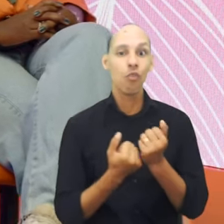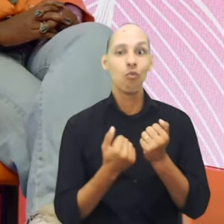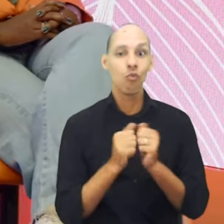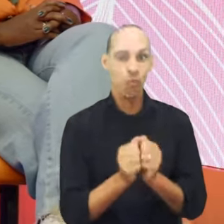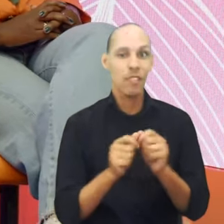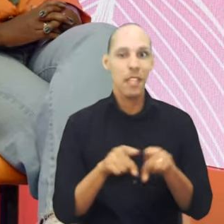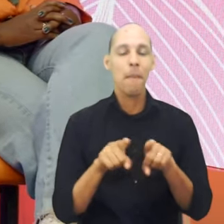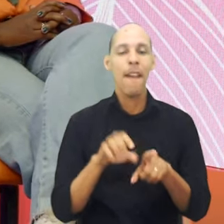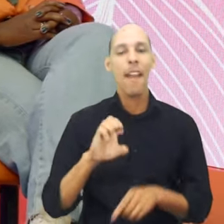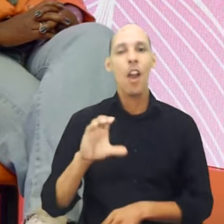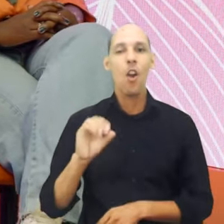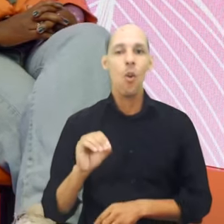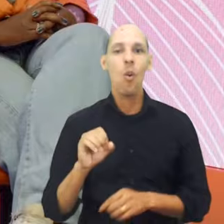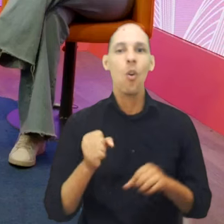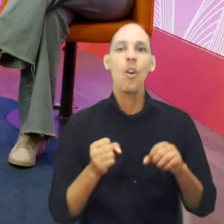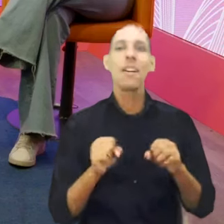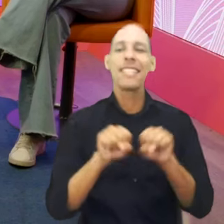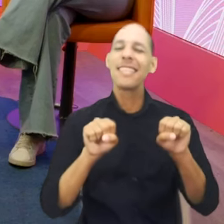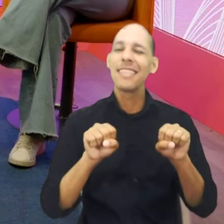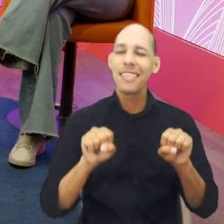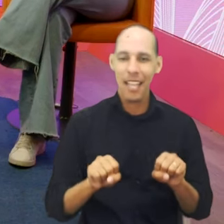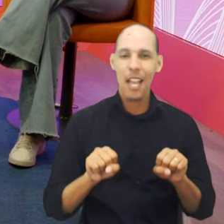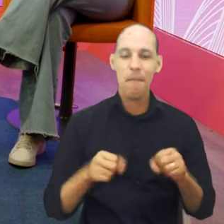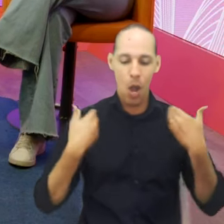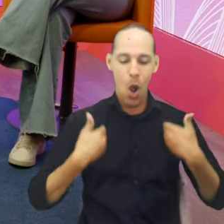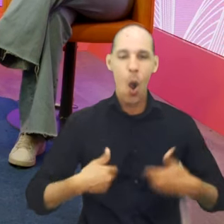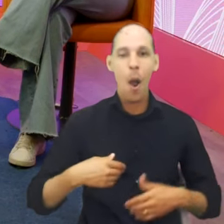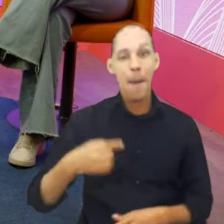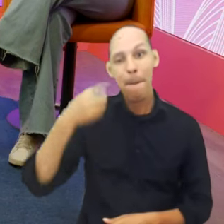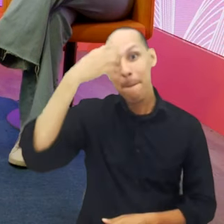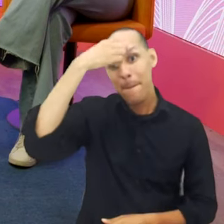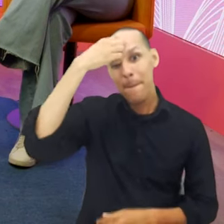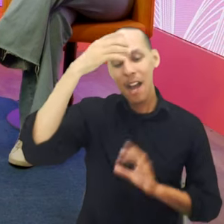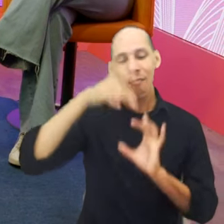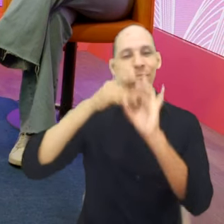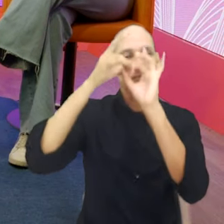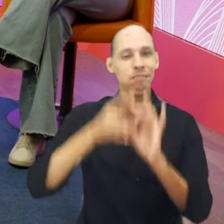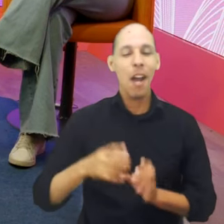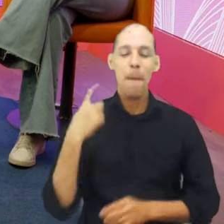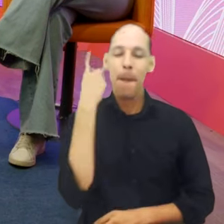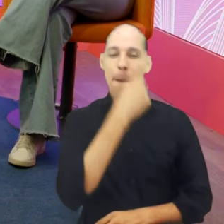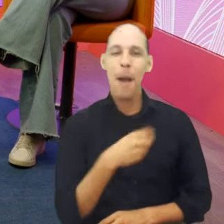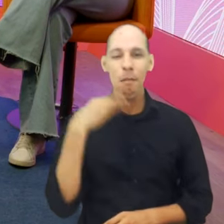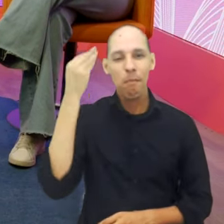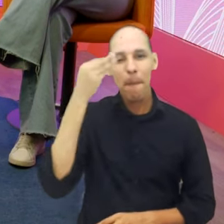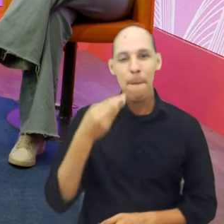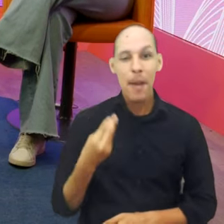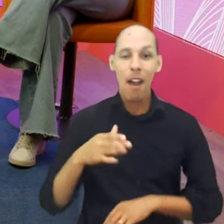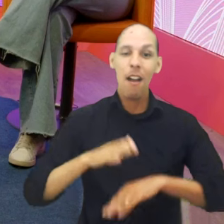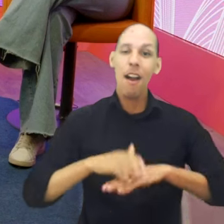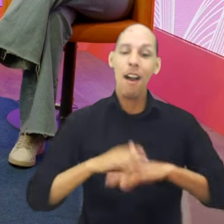um ecossistema de autocuidado que conecta o corpo e a mente por meio de cosméticos e perfumarias